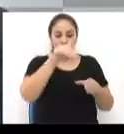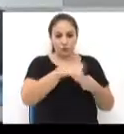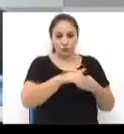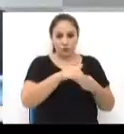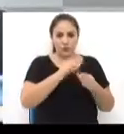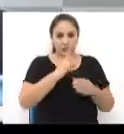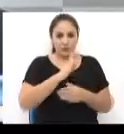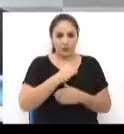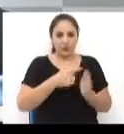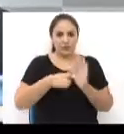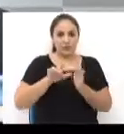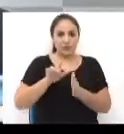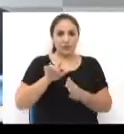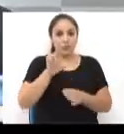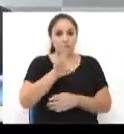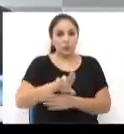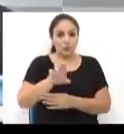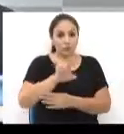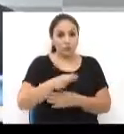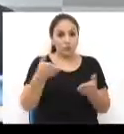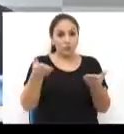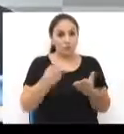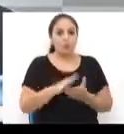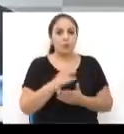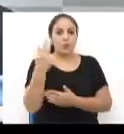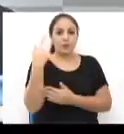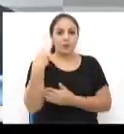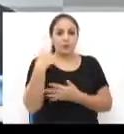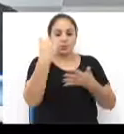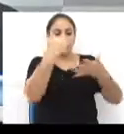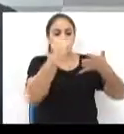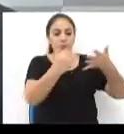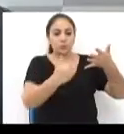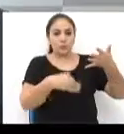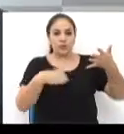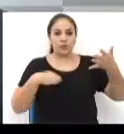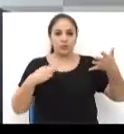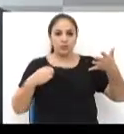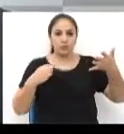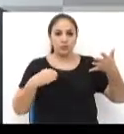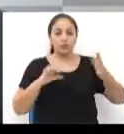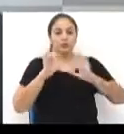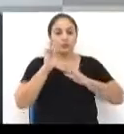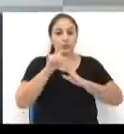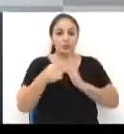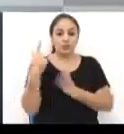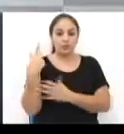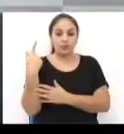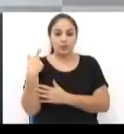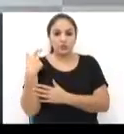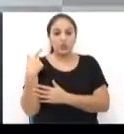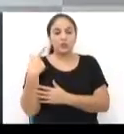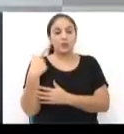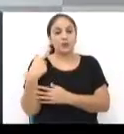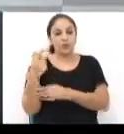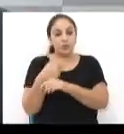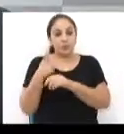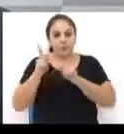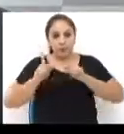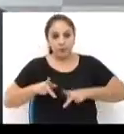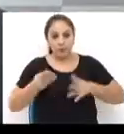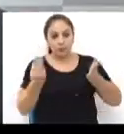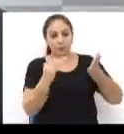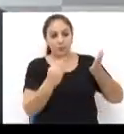citei antes, que é o voto que o Brasil adota hoje, os partidos estabelecem uma lista de candidatos e depois esses partidos têm que buscar pessoas para preencher essa lista e colocar